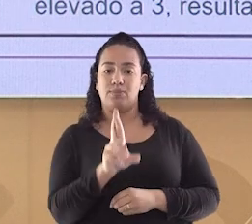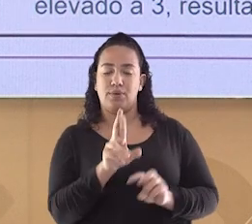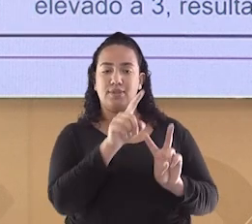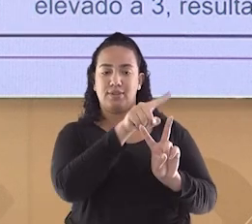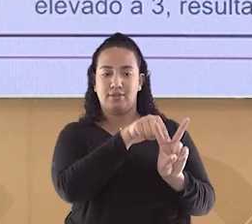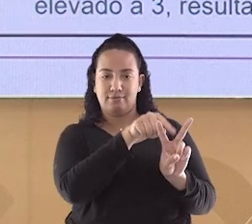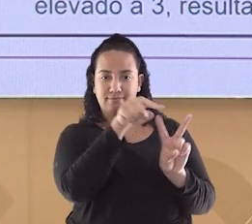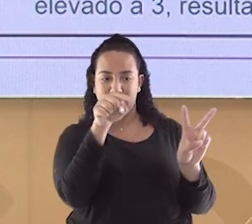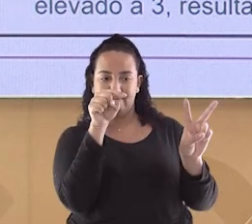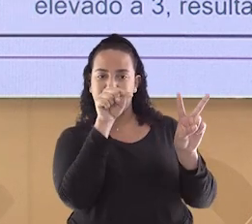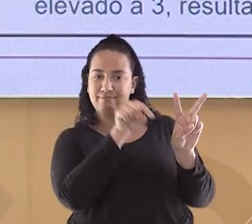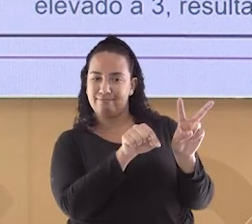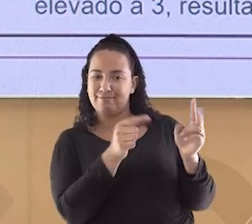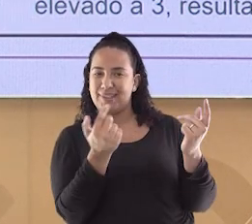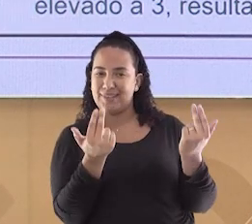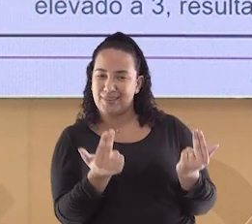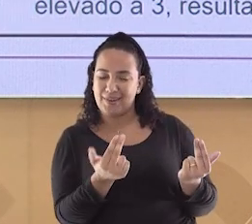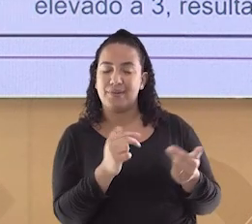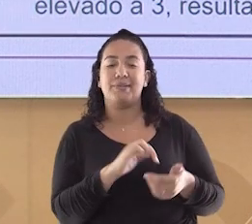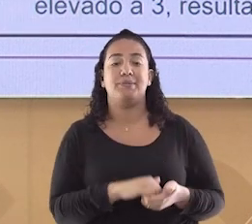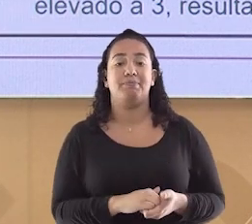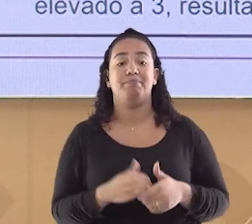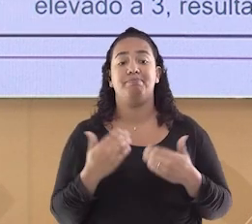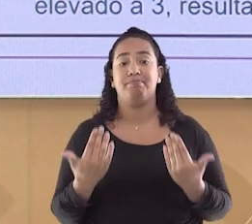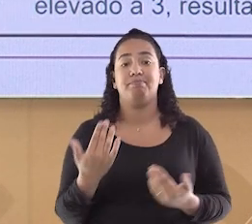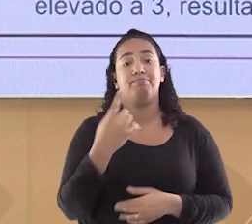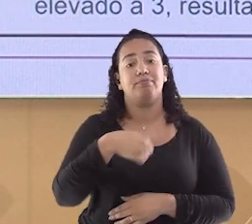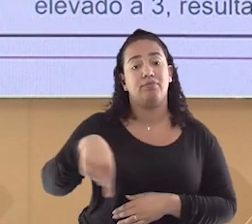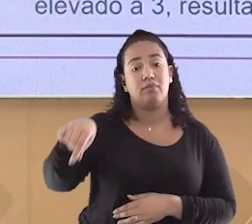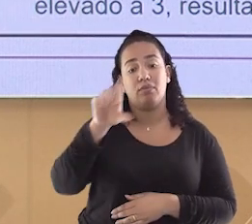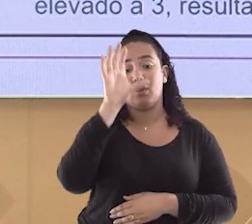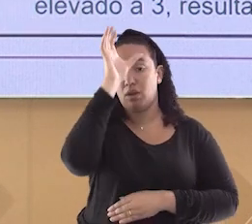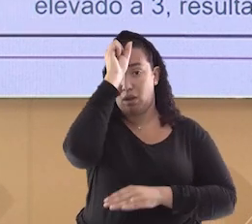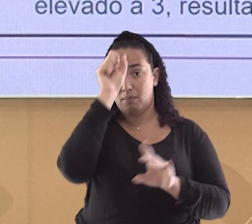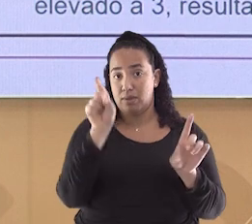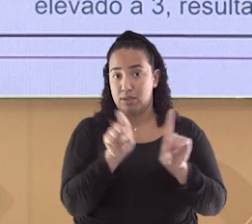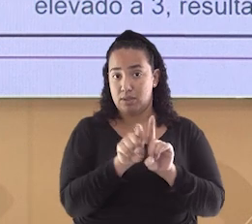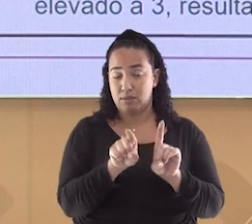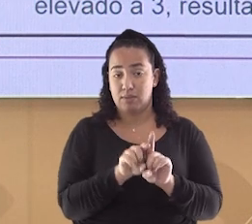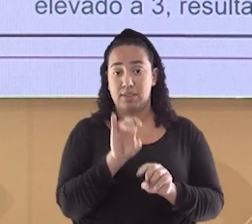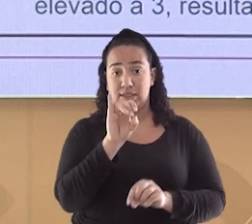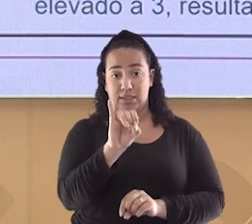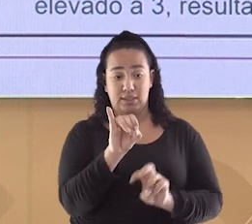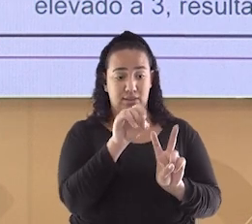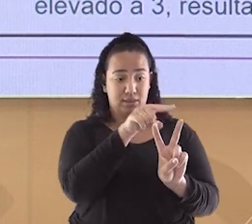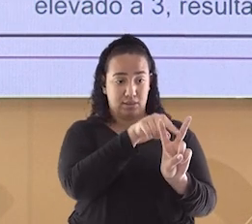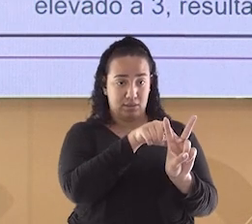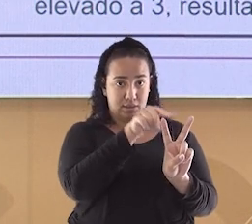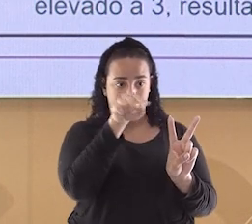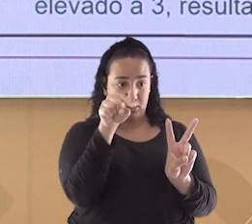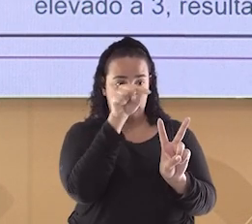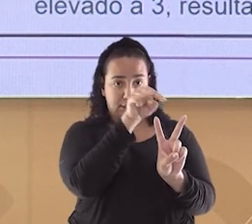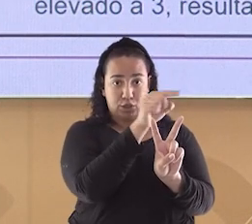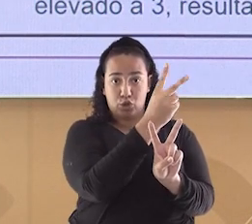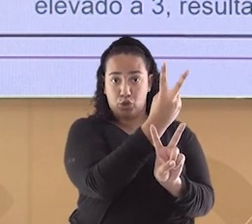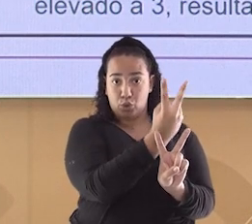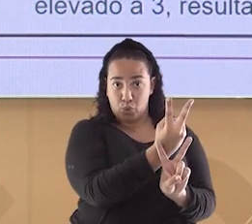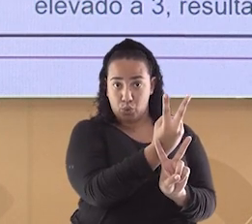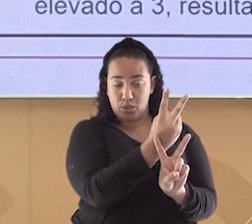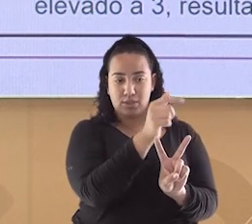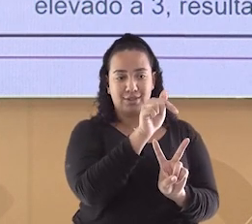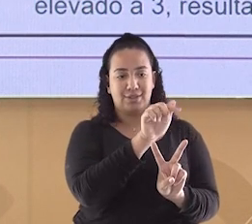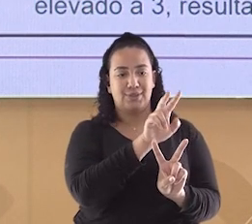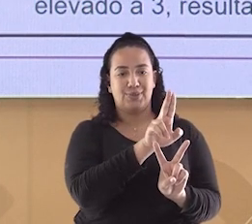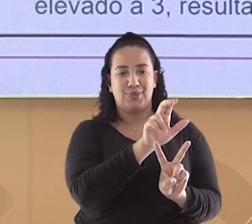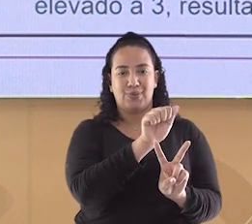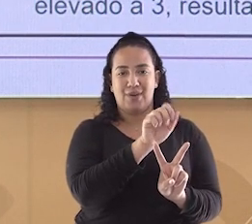3, resulta no radicando. Além disso, vimos que quando o índice da raiz for 2, ou